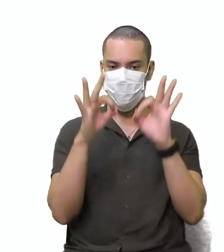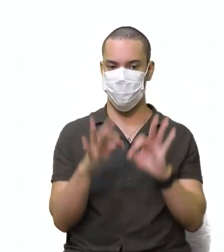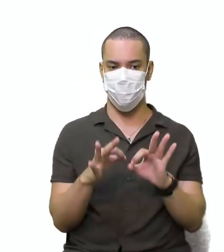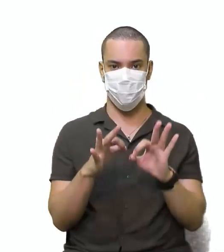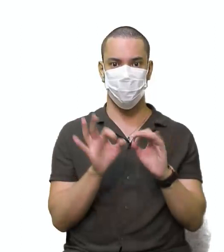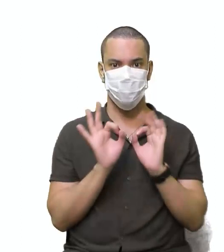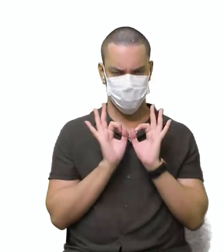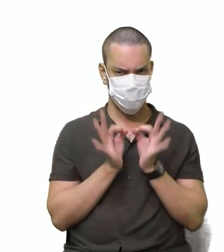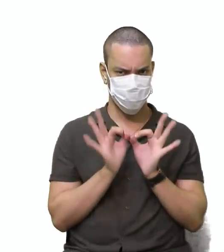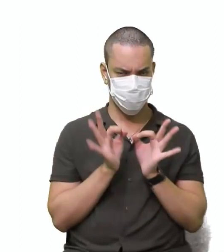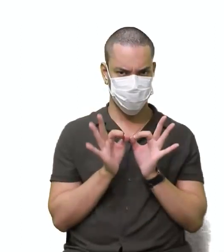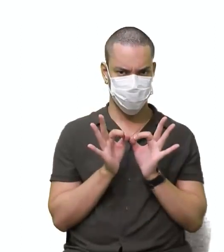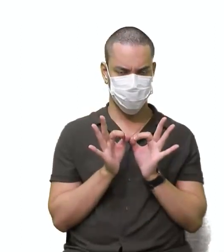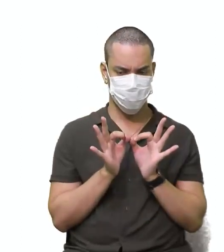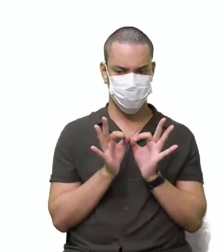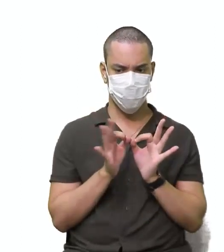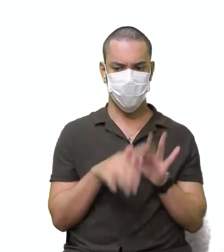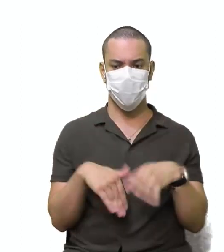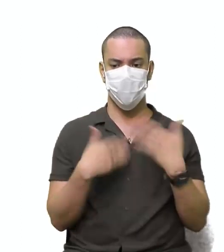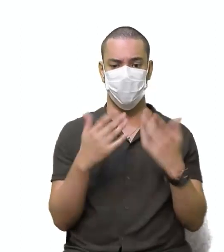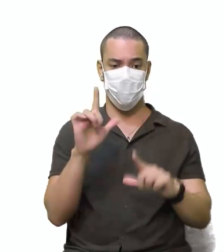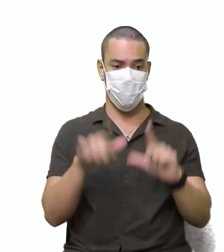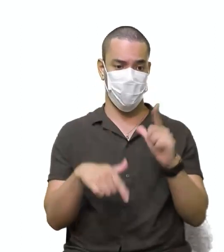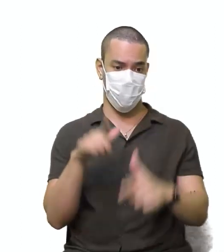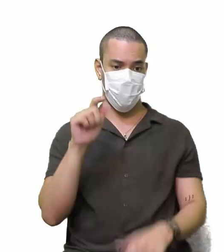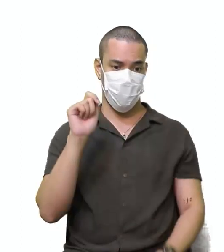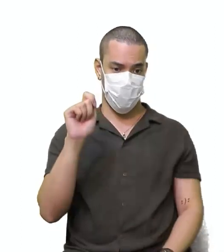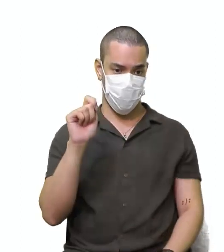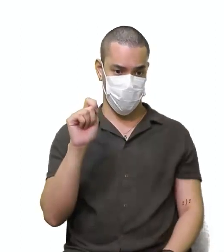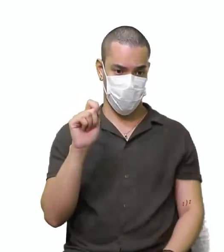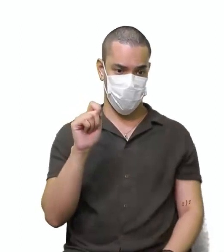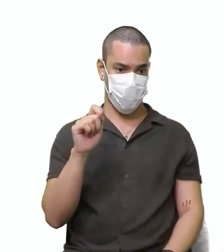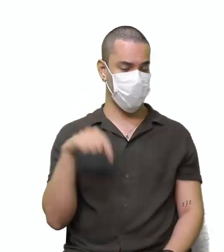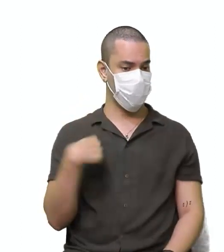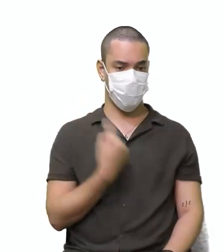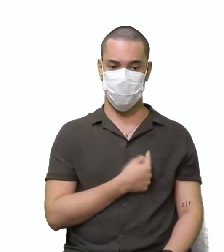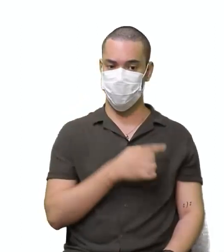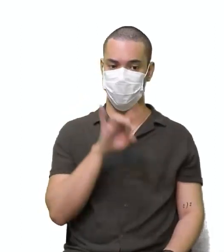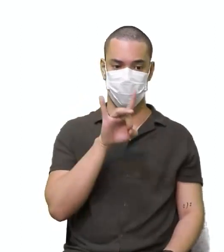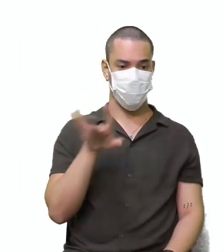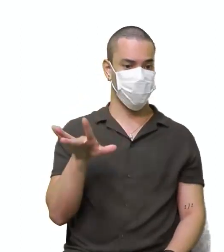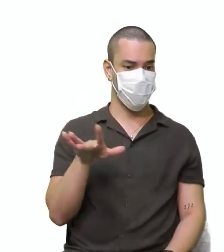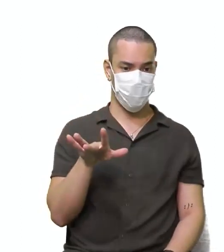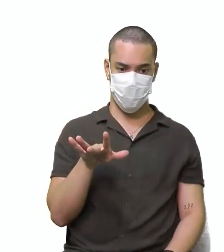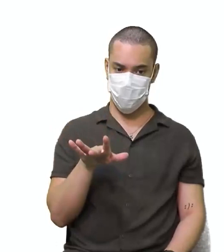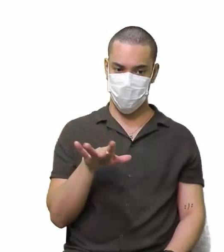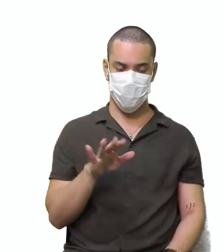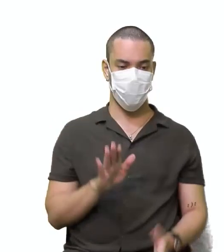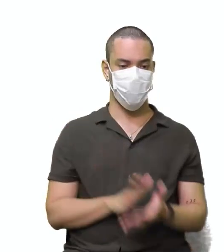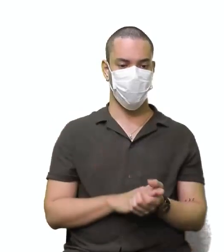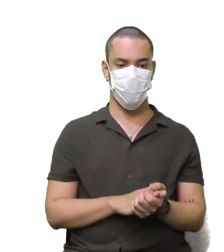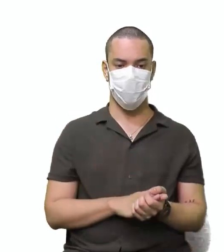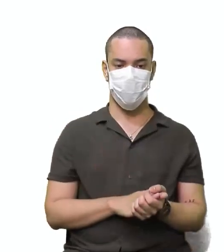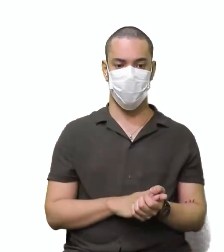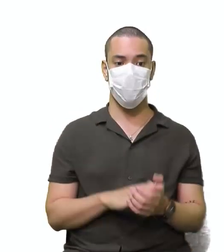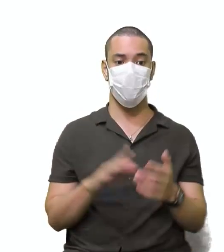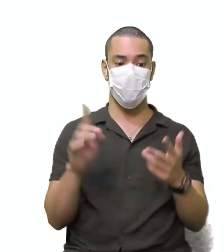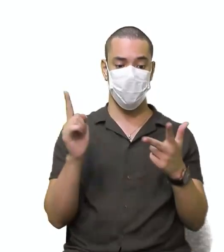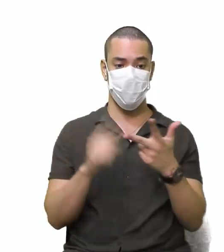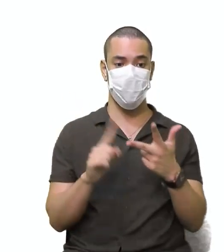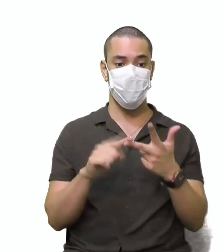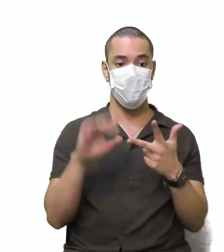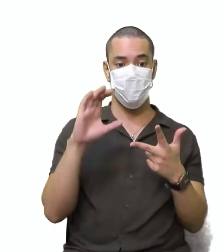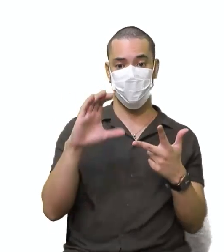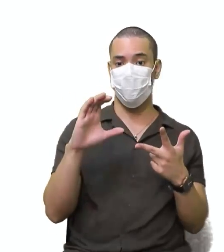bom? Então, a letra A, né, a gente já não tem. Seria a letra C, por